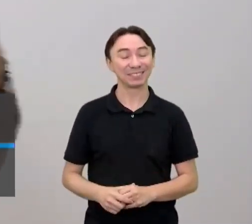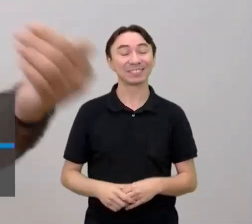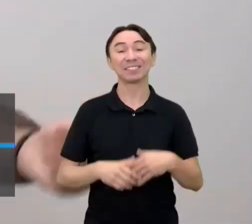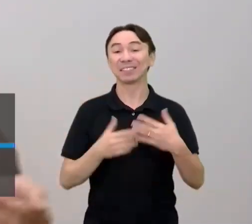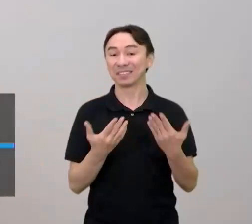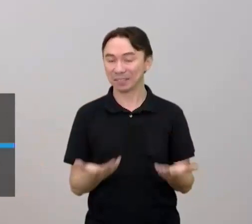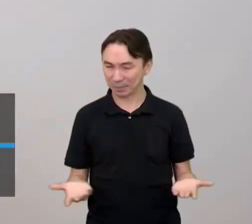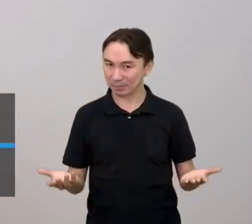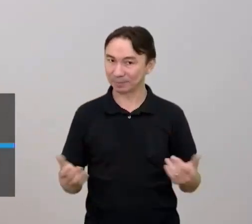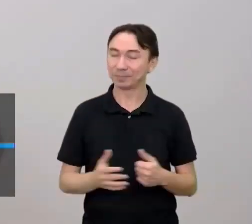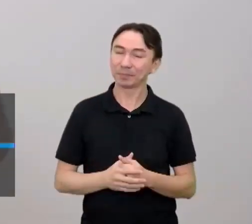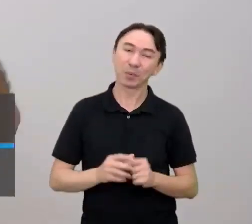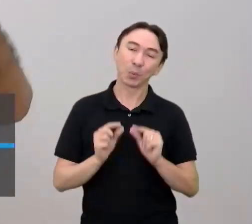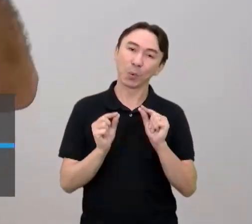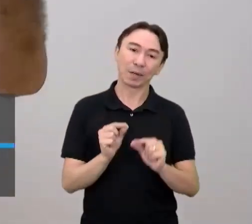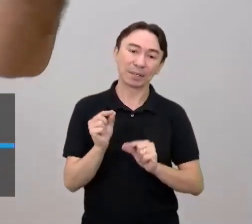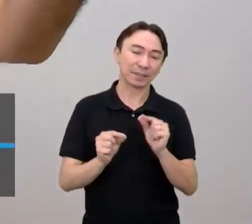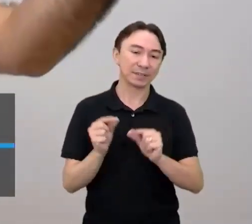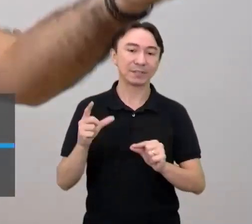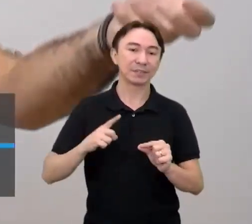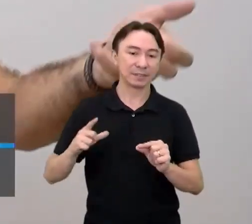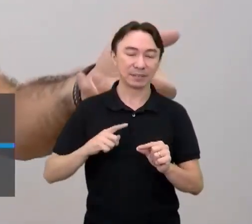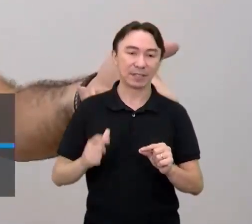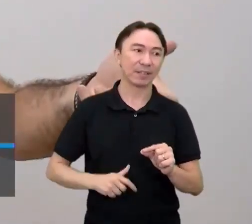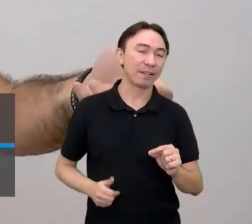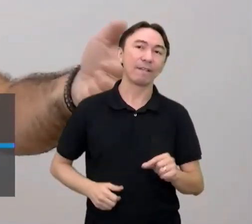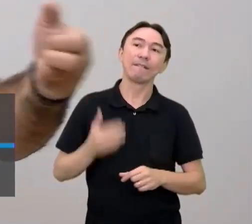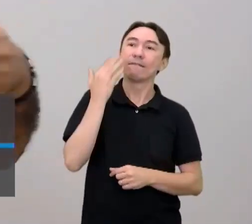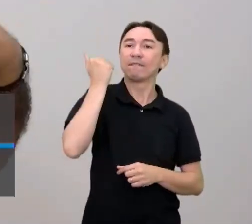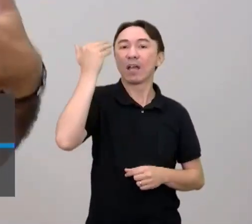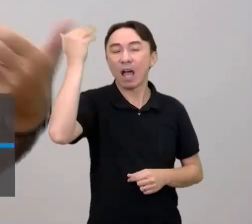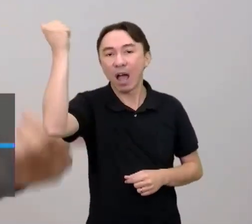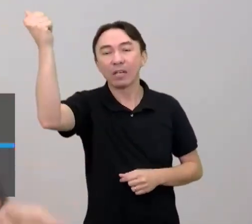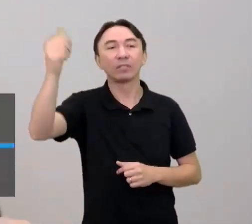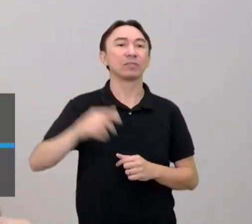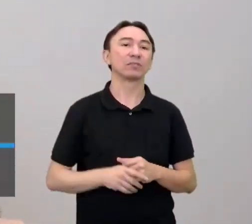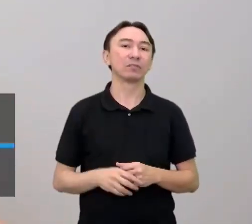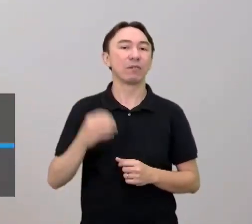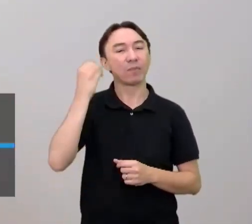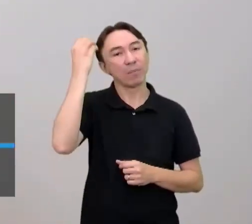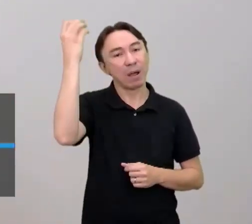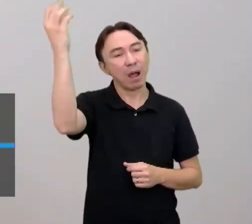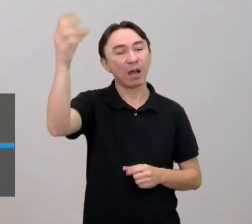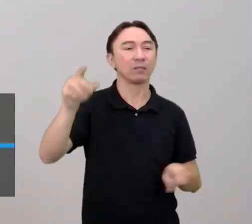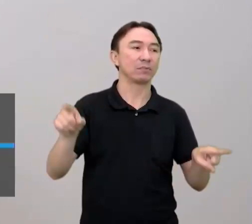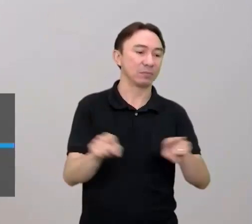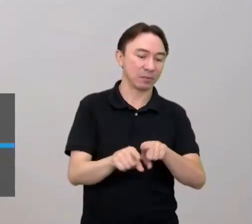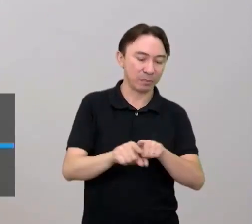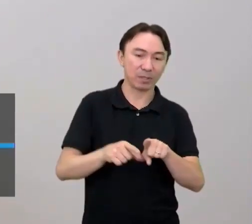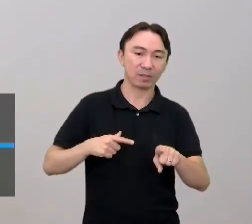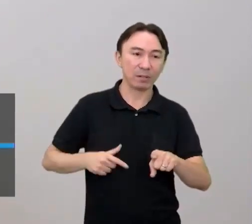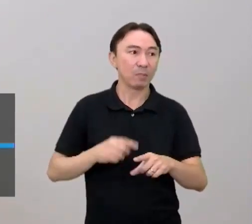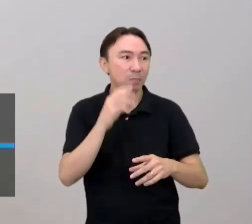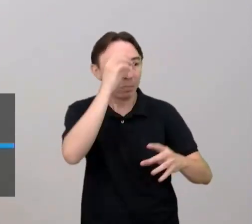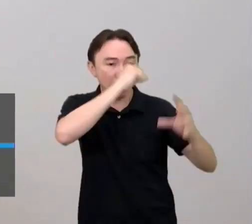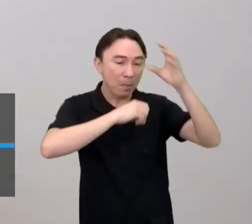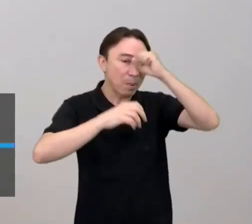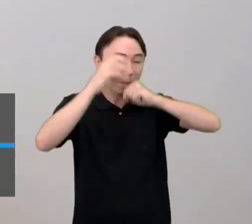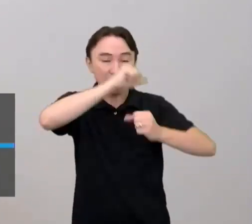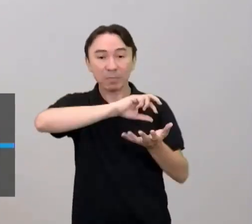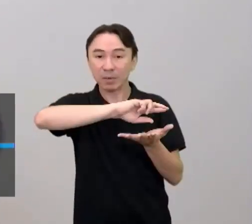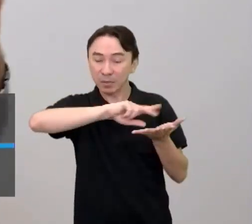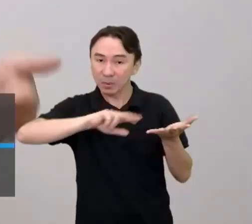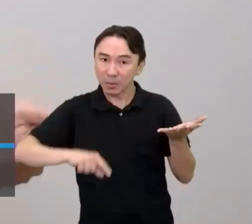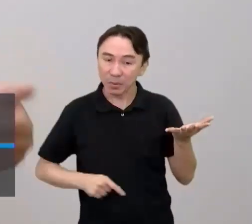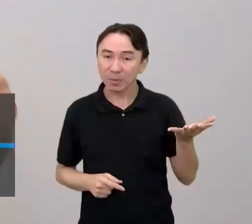as viagens e o conhecer o diferente começa a ficar cada vez mais comum. E aí o mundo entra numa rota muito